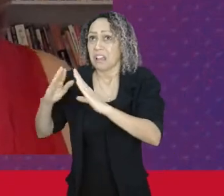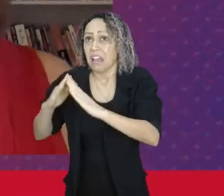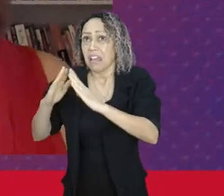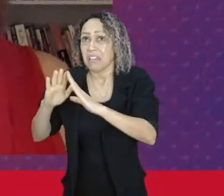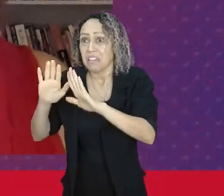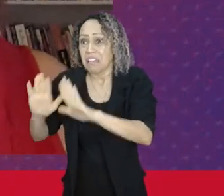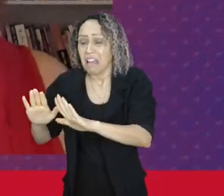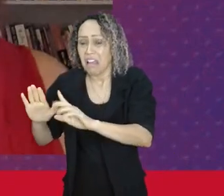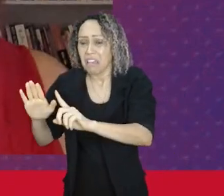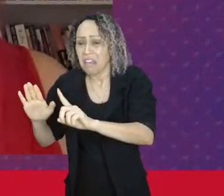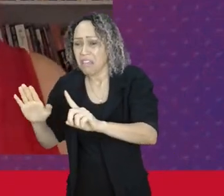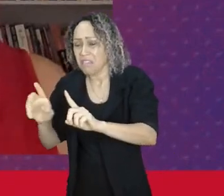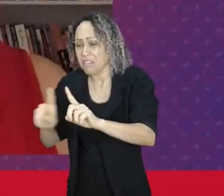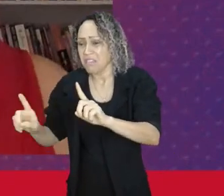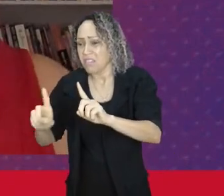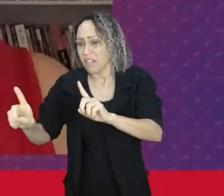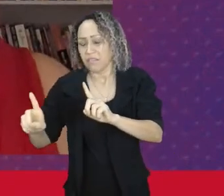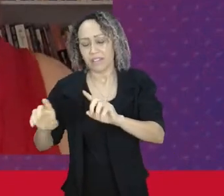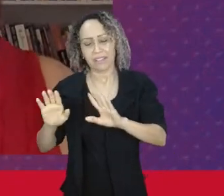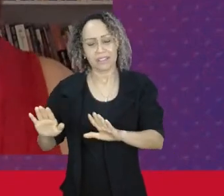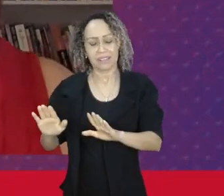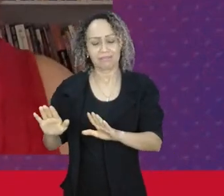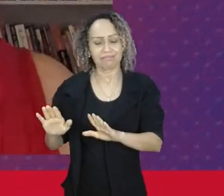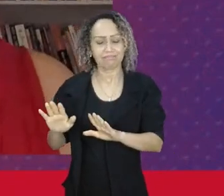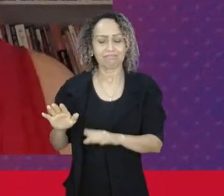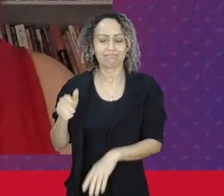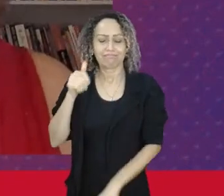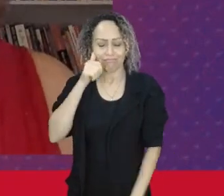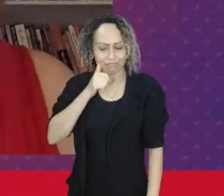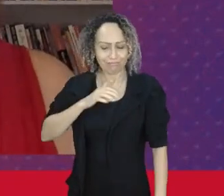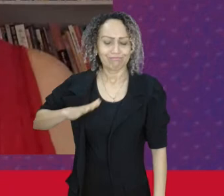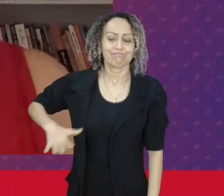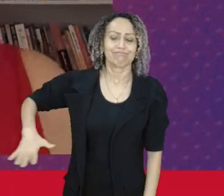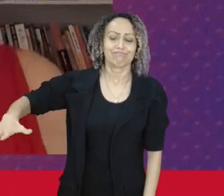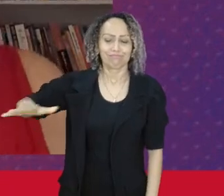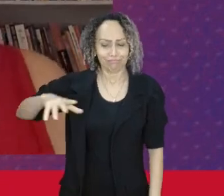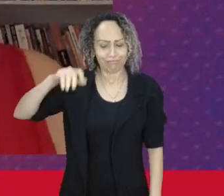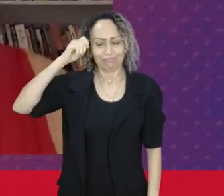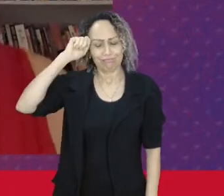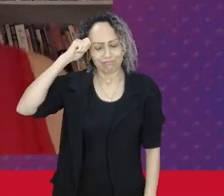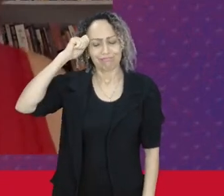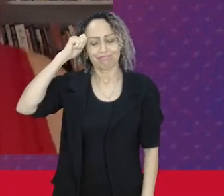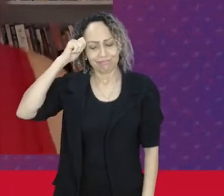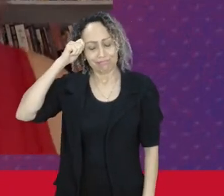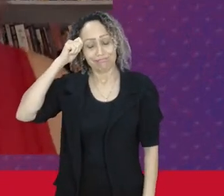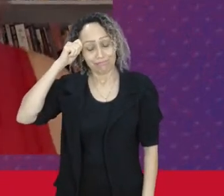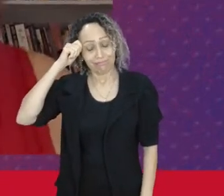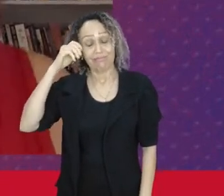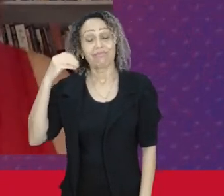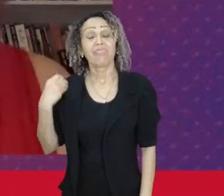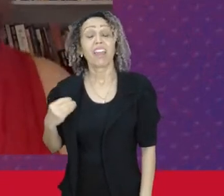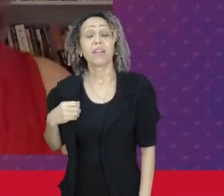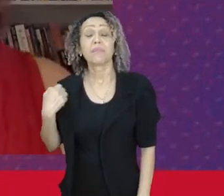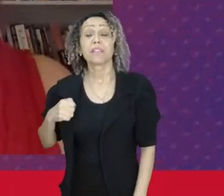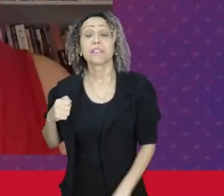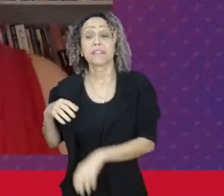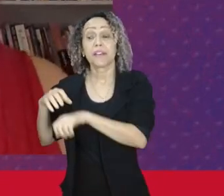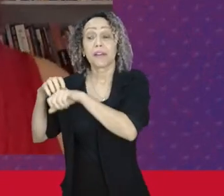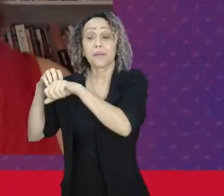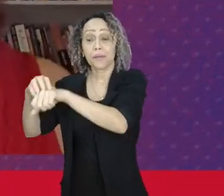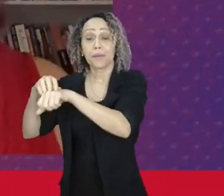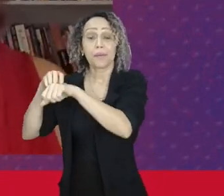um cuidado com essas mulheres. Essas mulheres tiveram que sair à rua, pegar transporte público